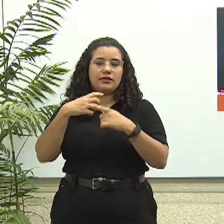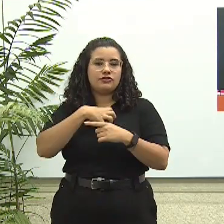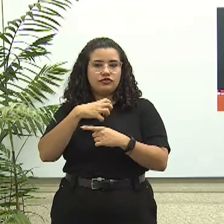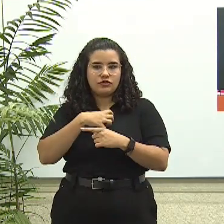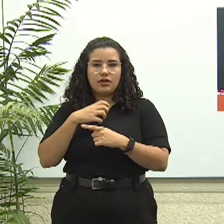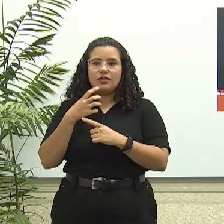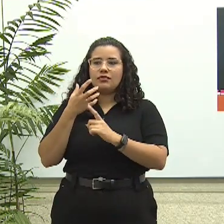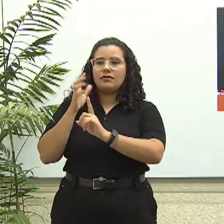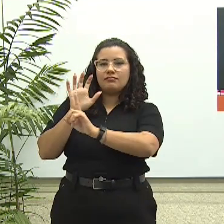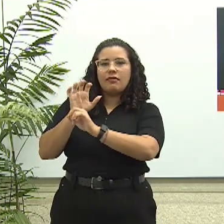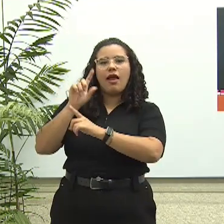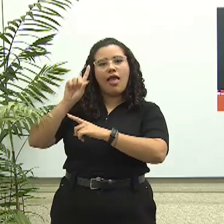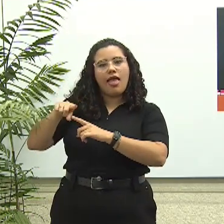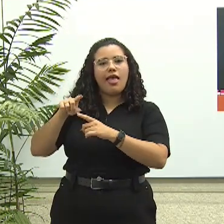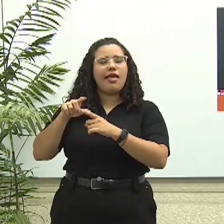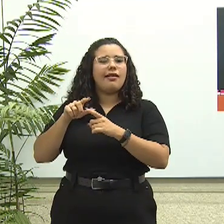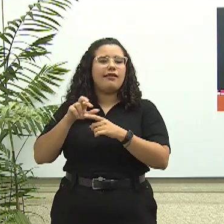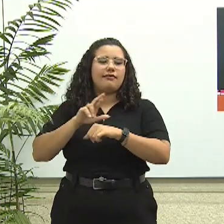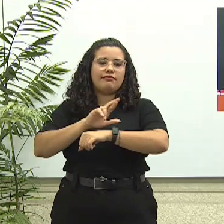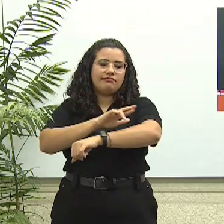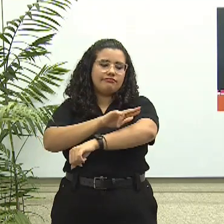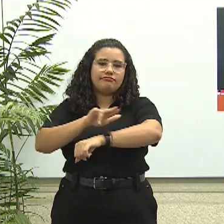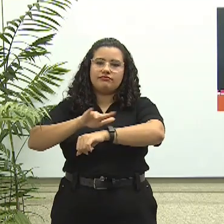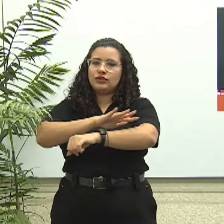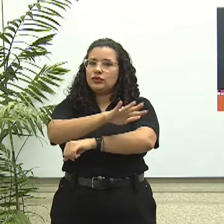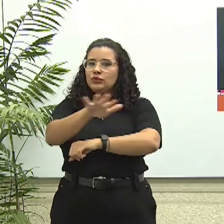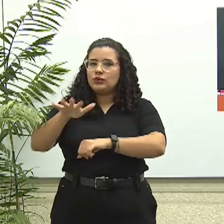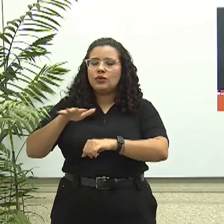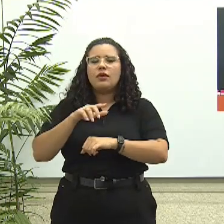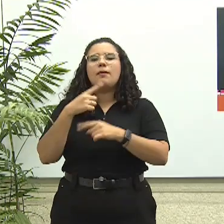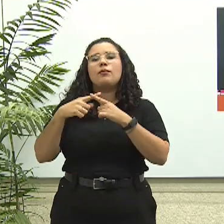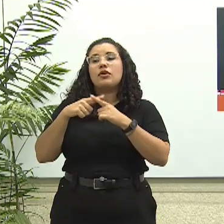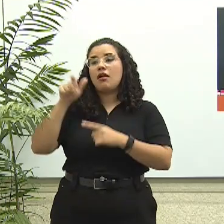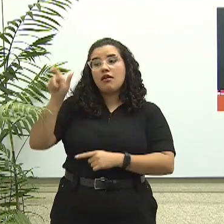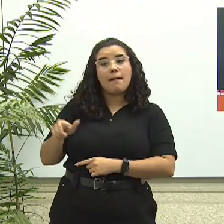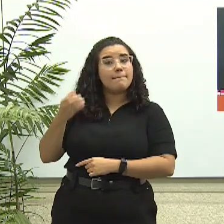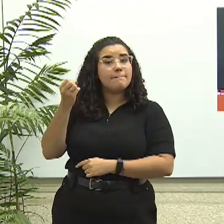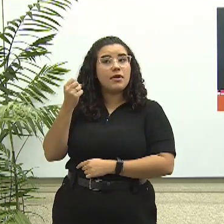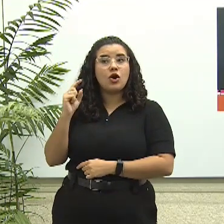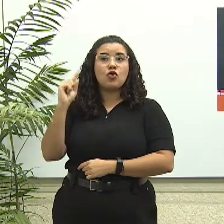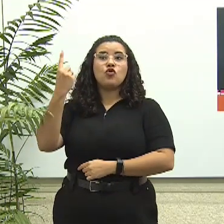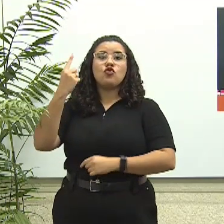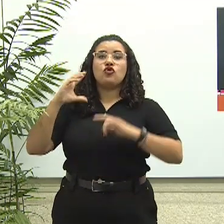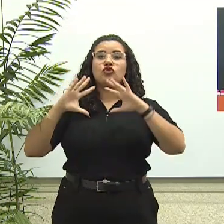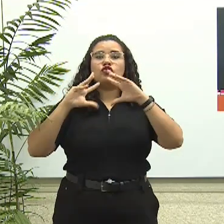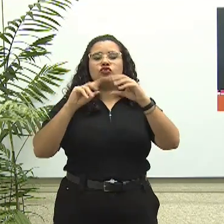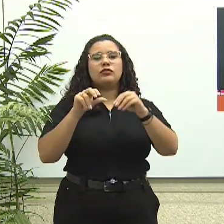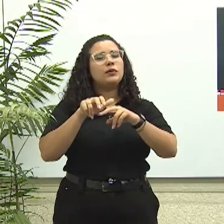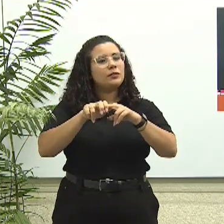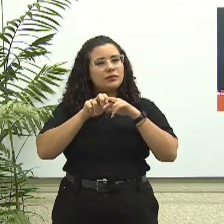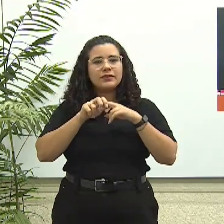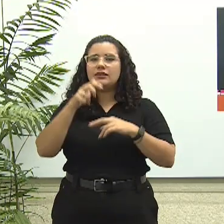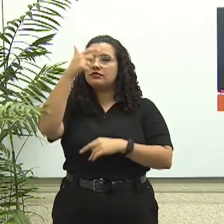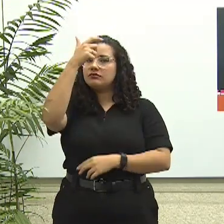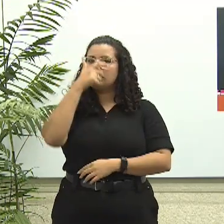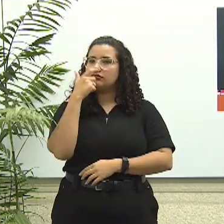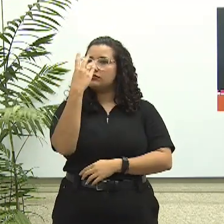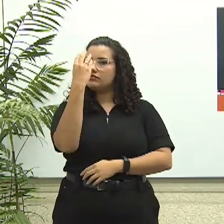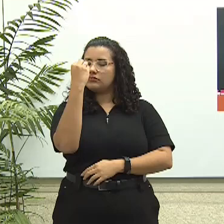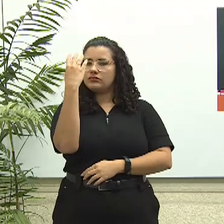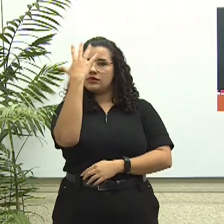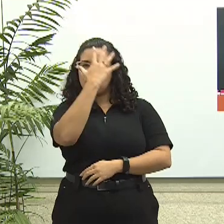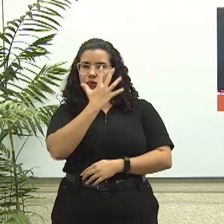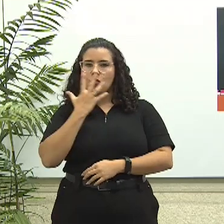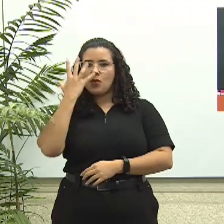racializado ele é racializado porque ele toma o branco como modelo universal de humano é por isso que câmeras de reconhecimento facial da biometria que o